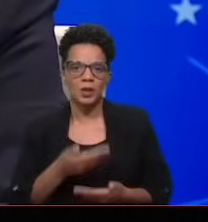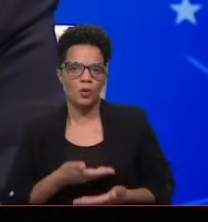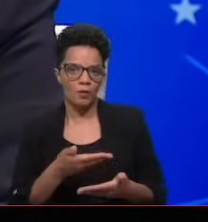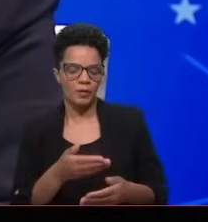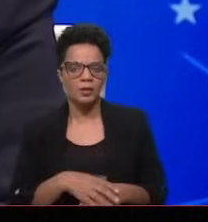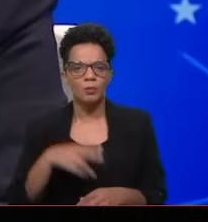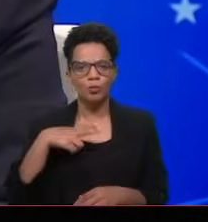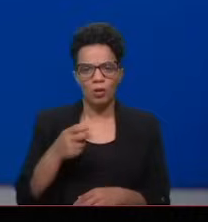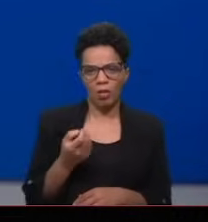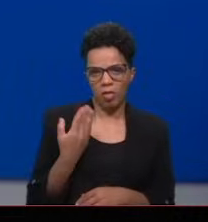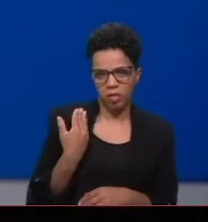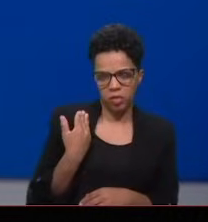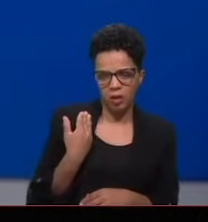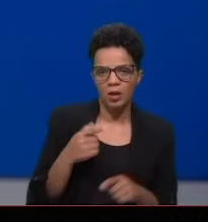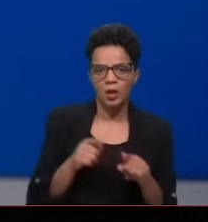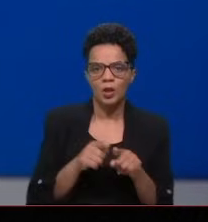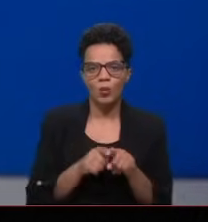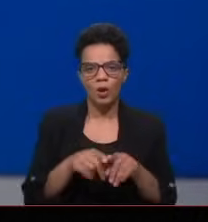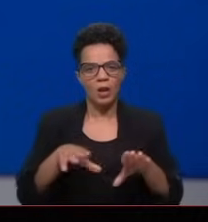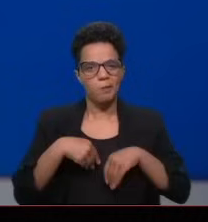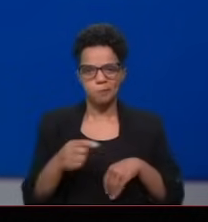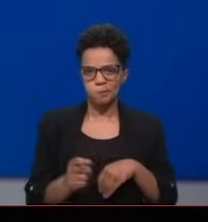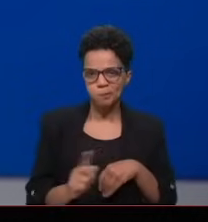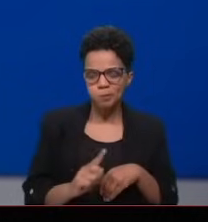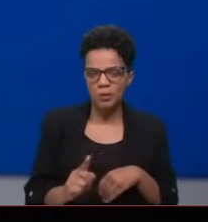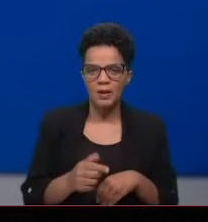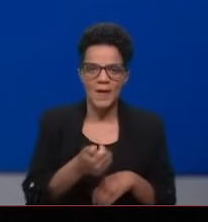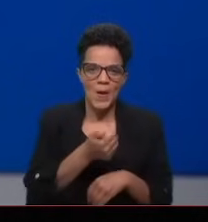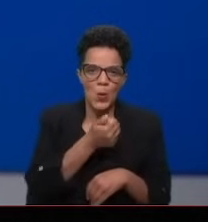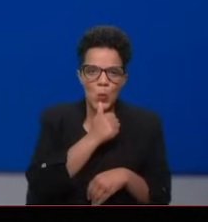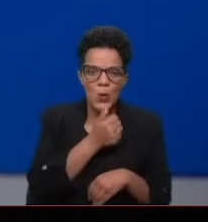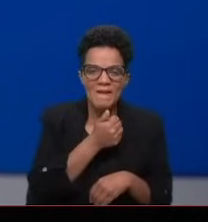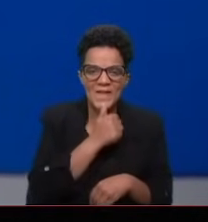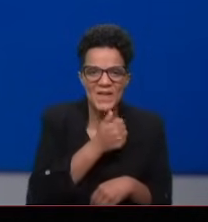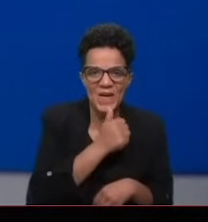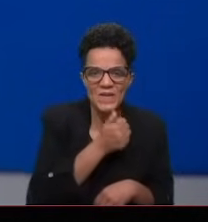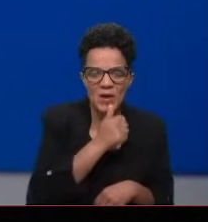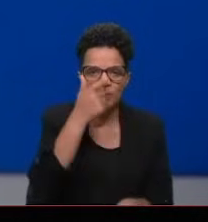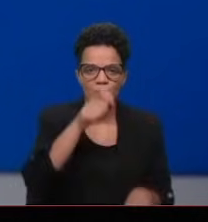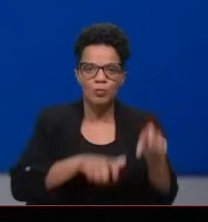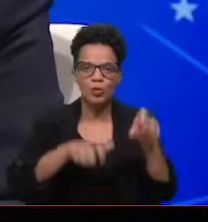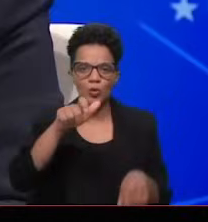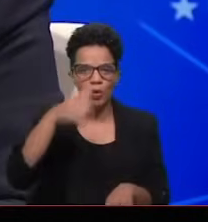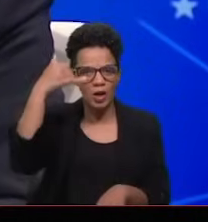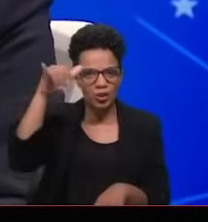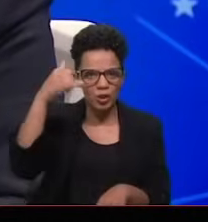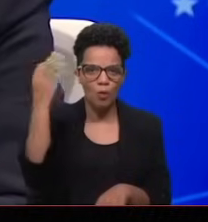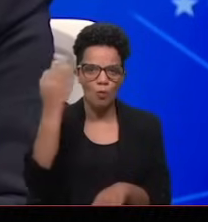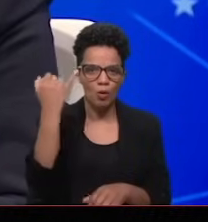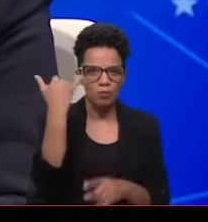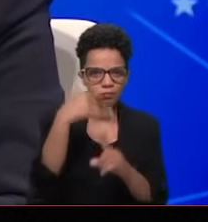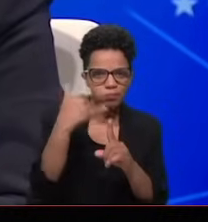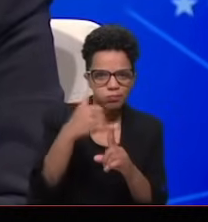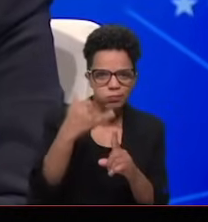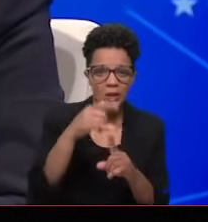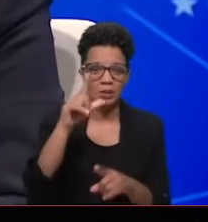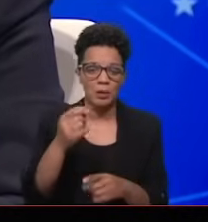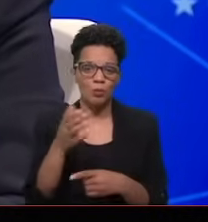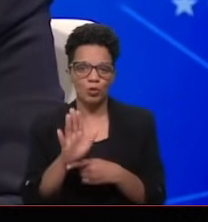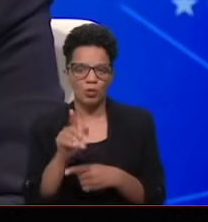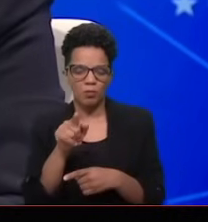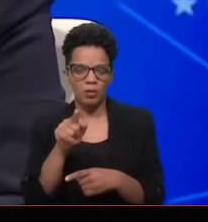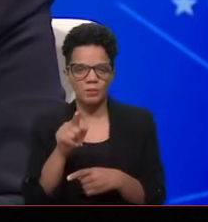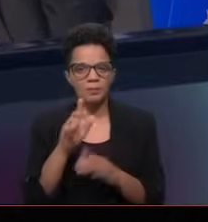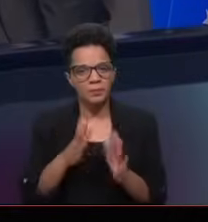casos recentes de alguma intolerância e até violência as agressões Aos aos cidadãos argelinos no porto um caso embora este se calhar vha a pena ter mais